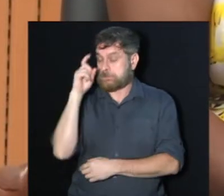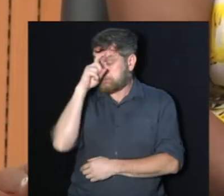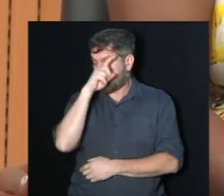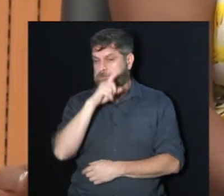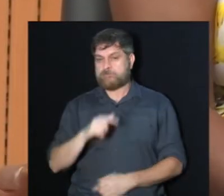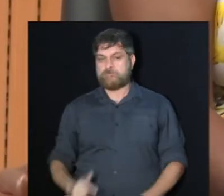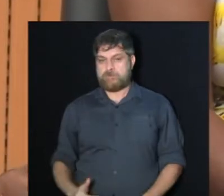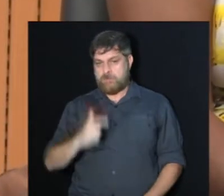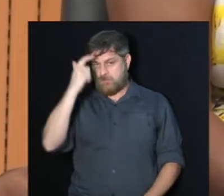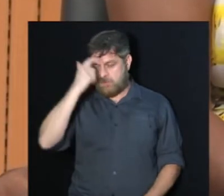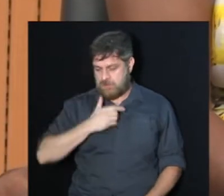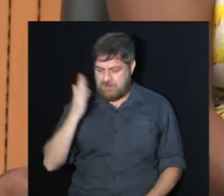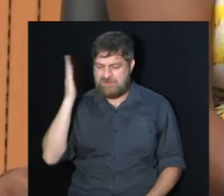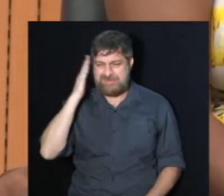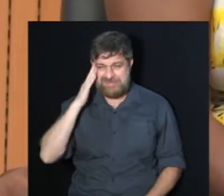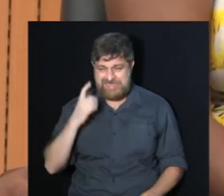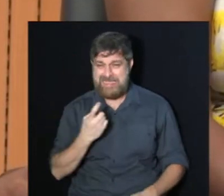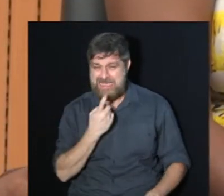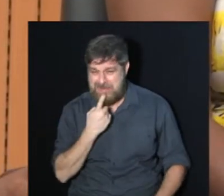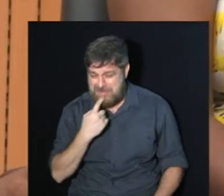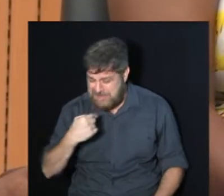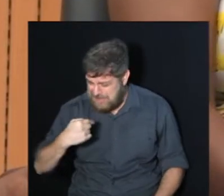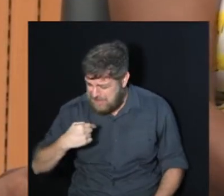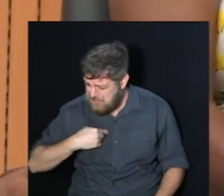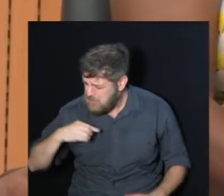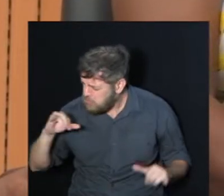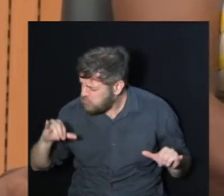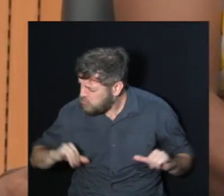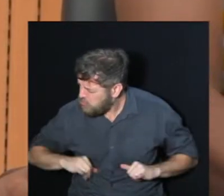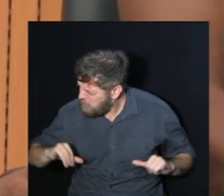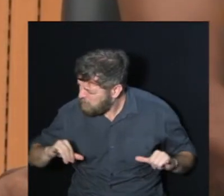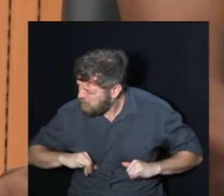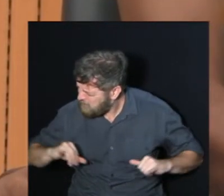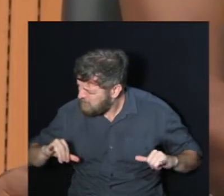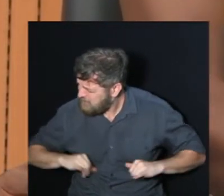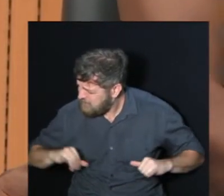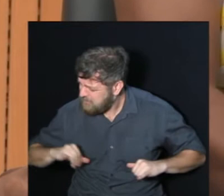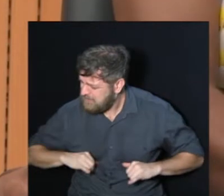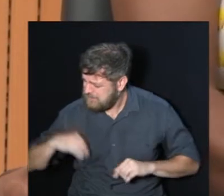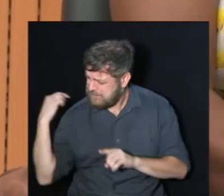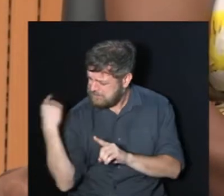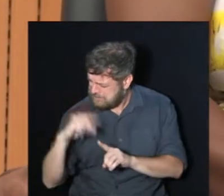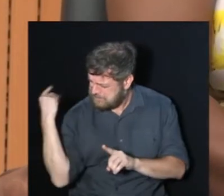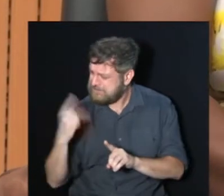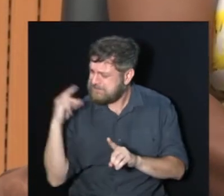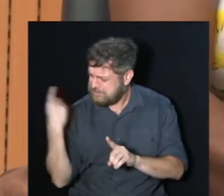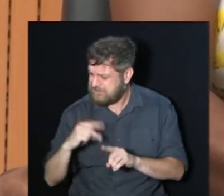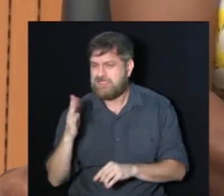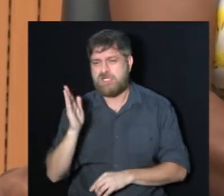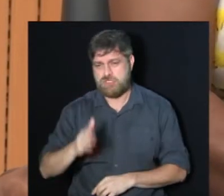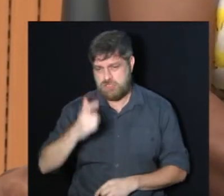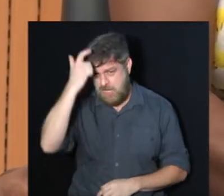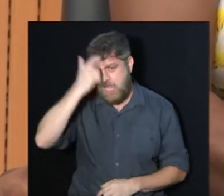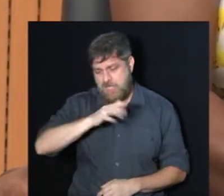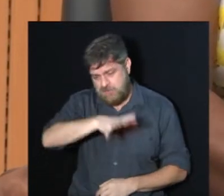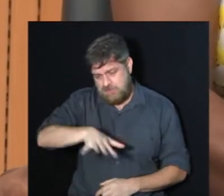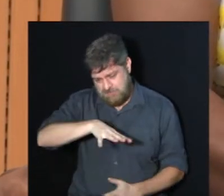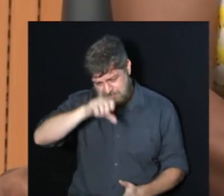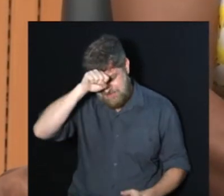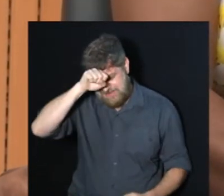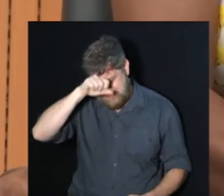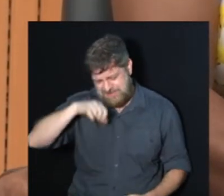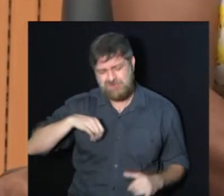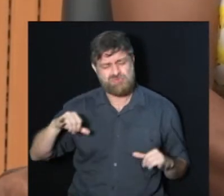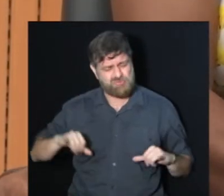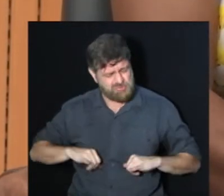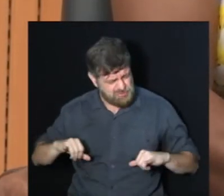Eu sei o que eu sofri aqui nessa Campinas. Eu sei o que eu apanhei aqui nessa Campinas, por ser do santo.